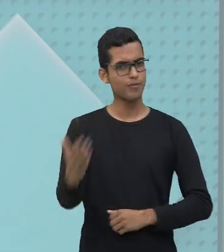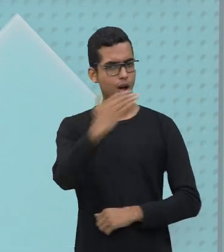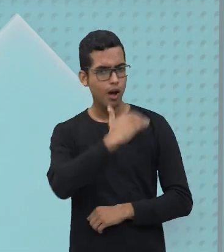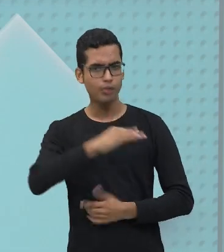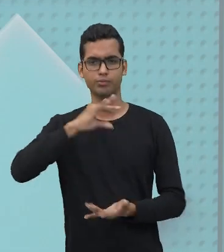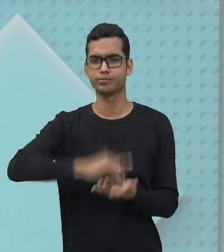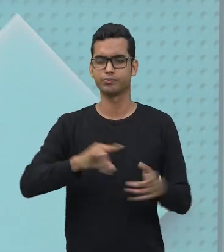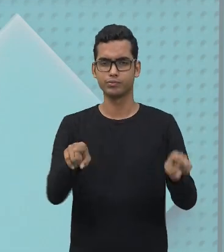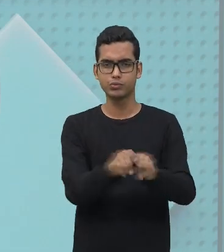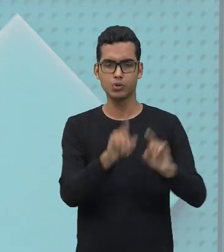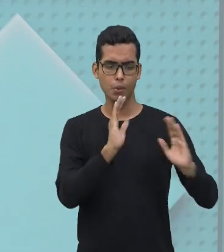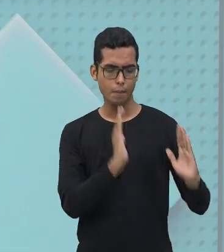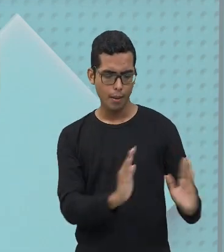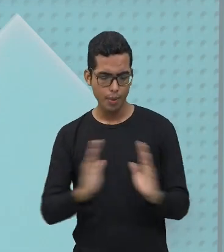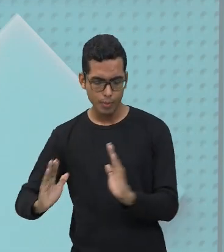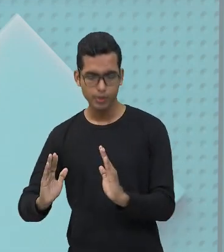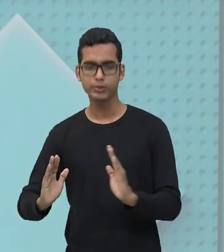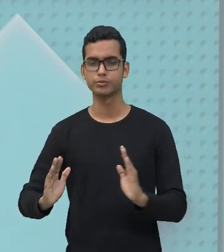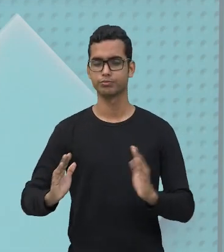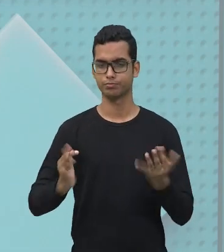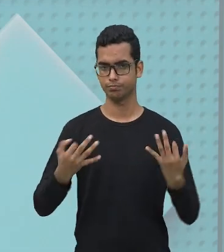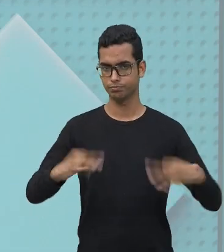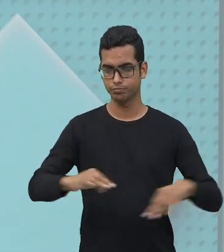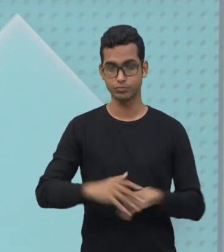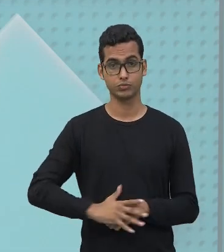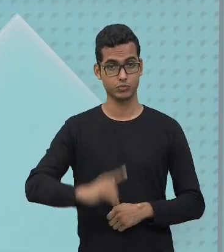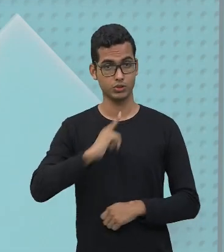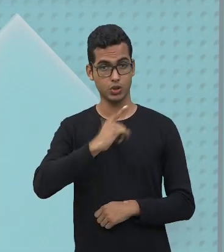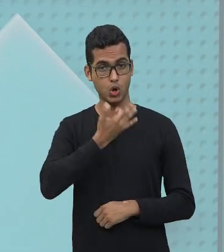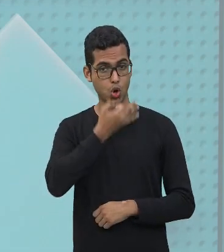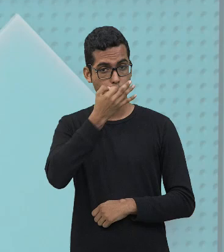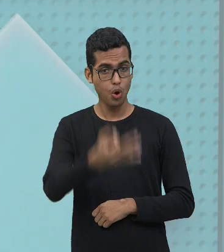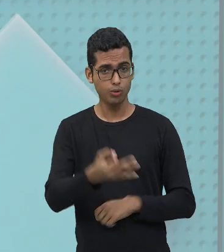na ordem. Então, eu tenho uma opinião